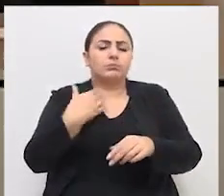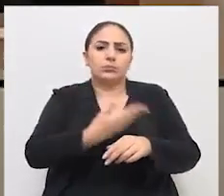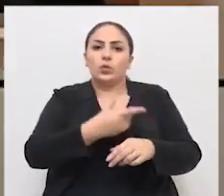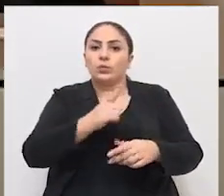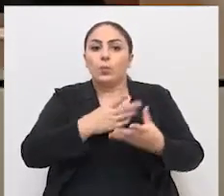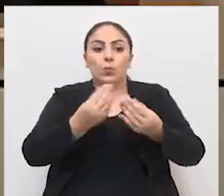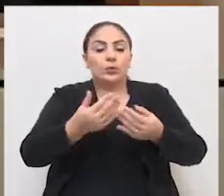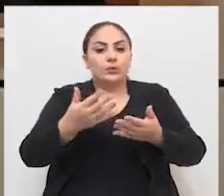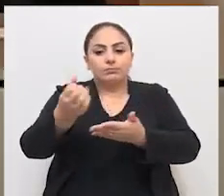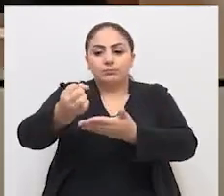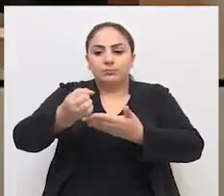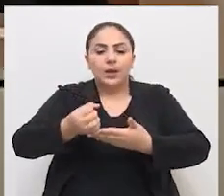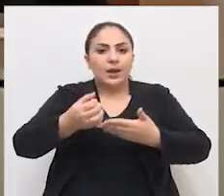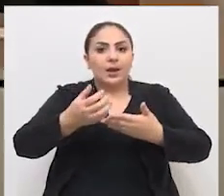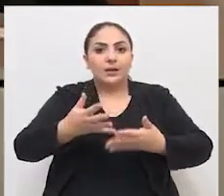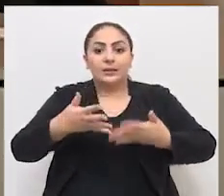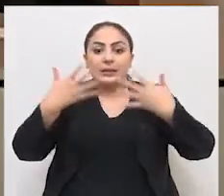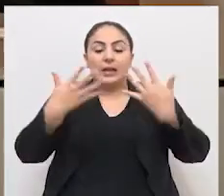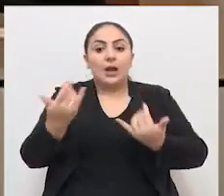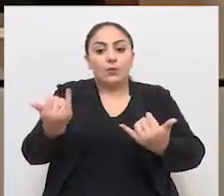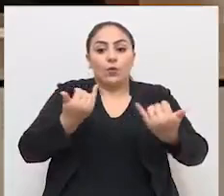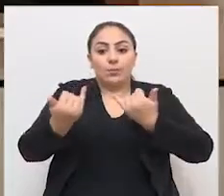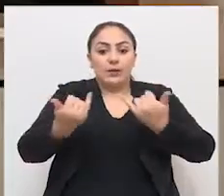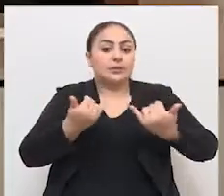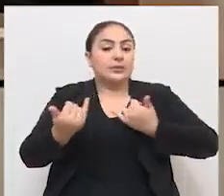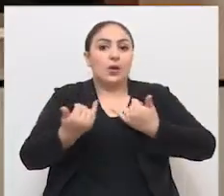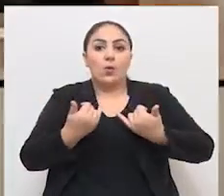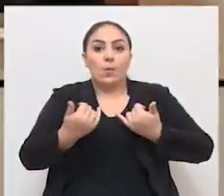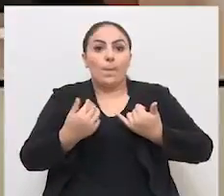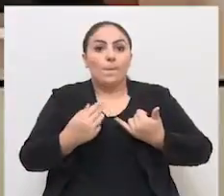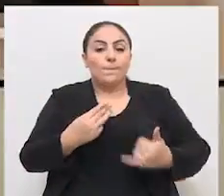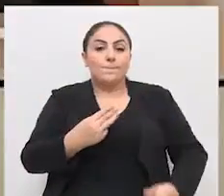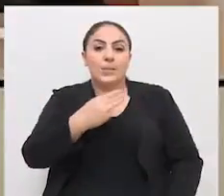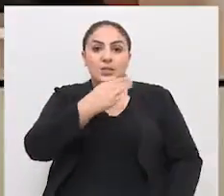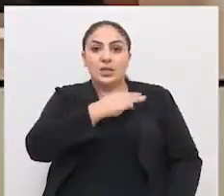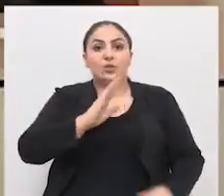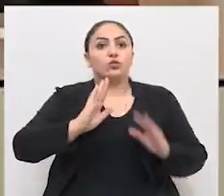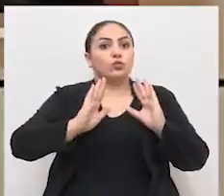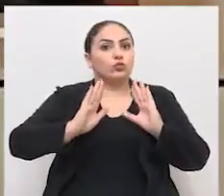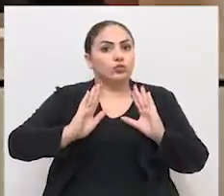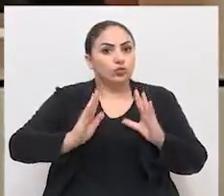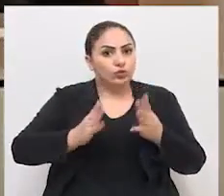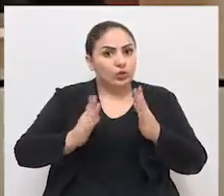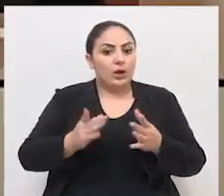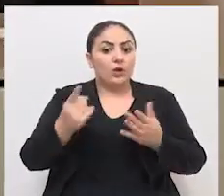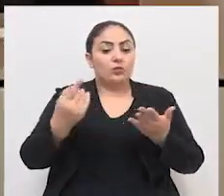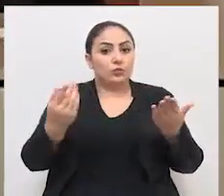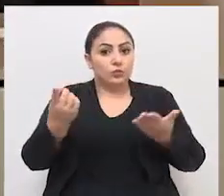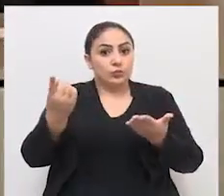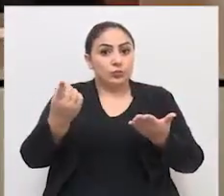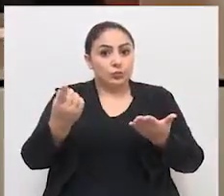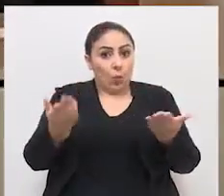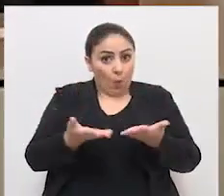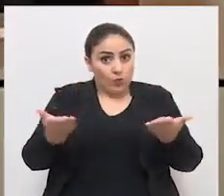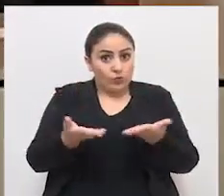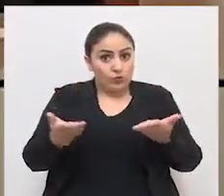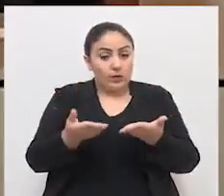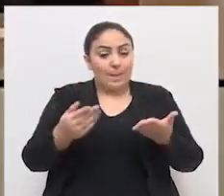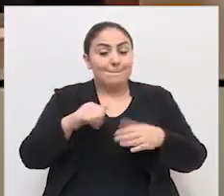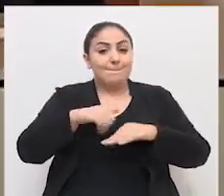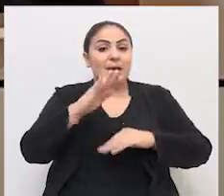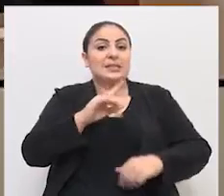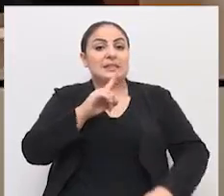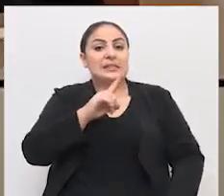com muita alegria as notícias aqui de que o Ministério já está, na verdade, na data de hoje, enviando